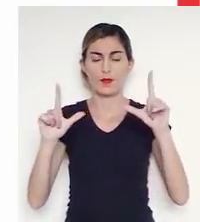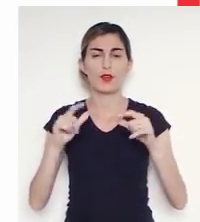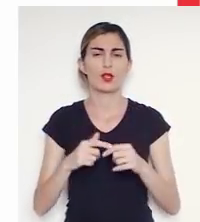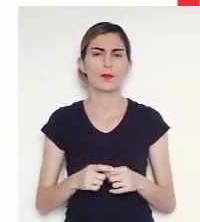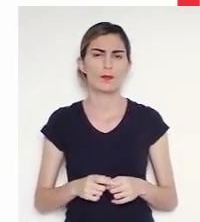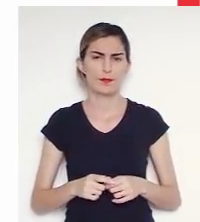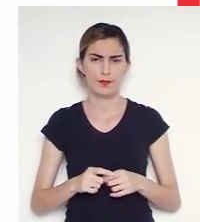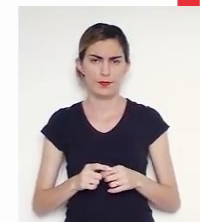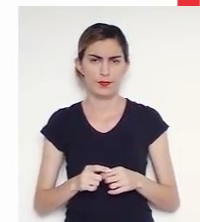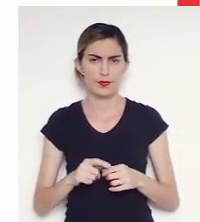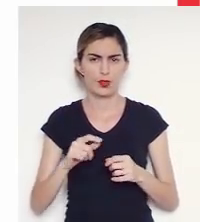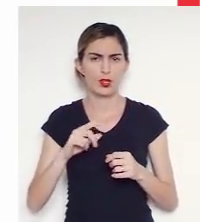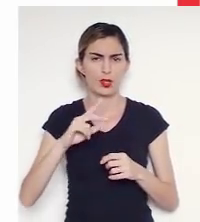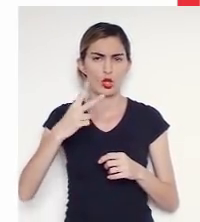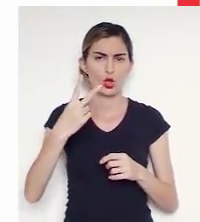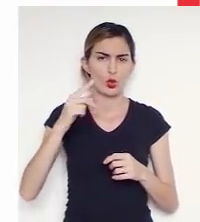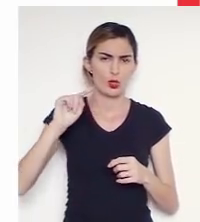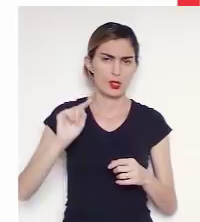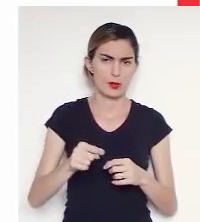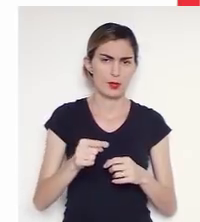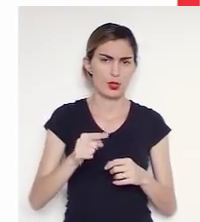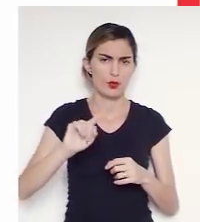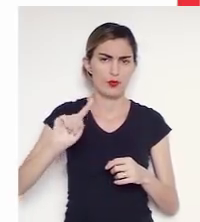lá onde ela está, depois do